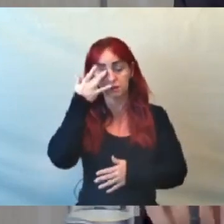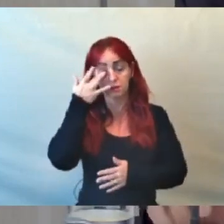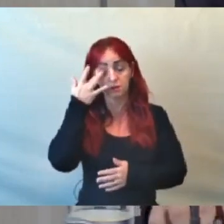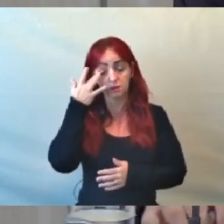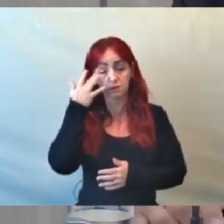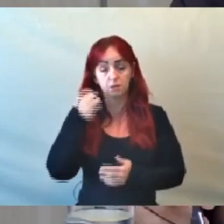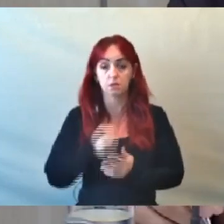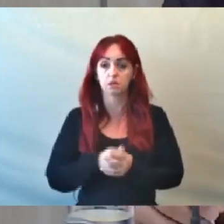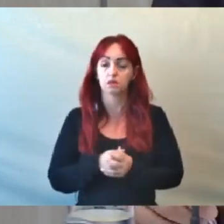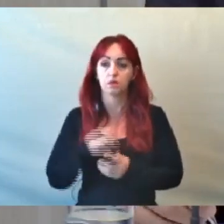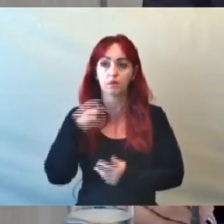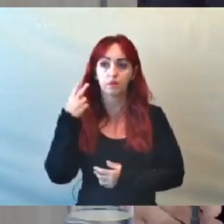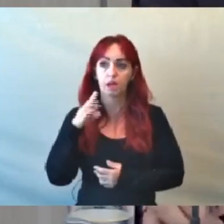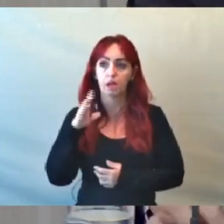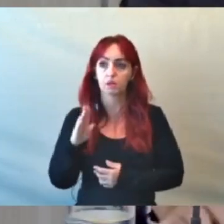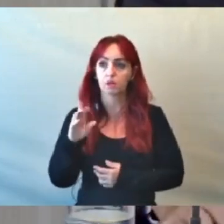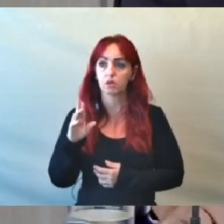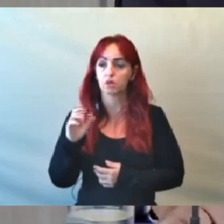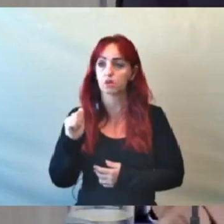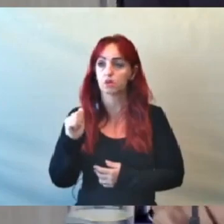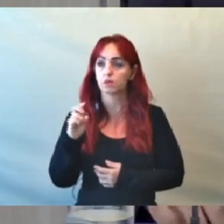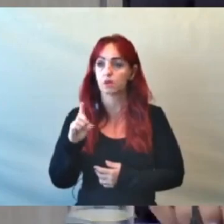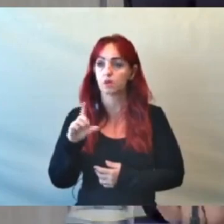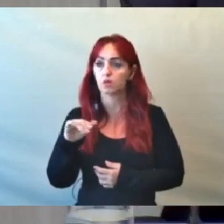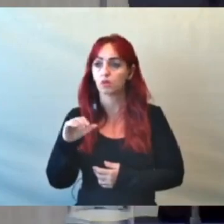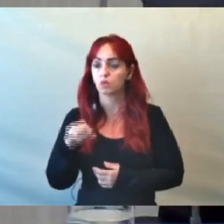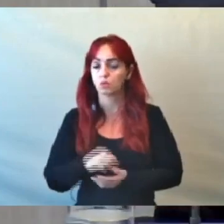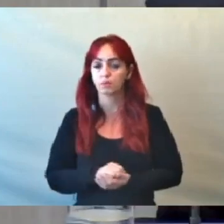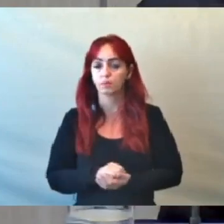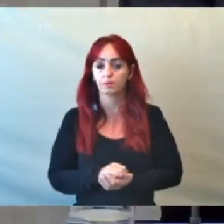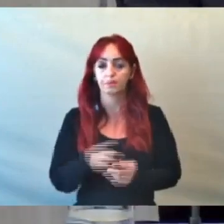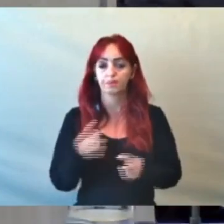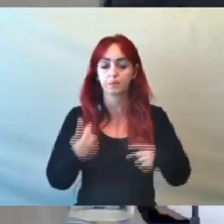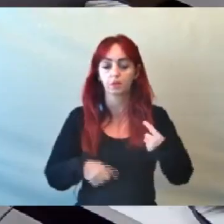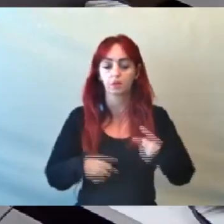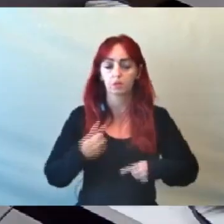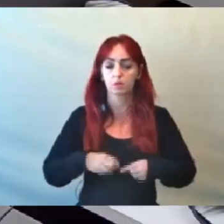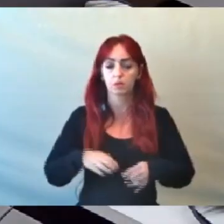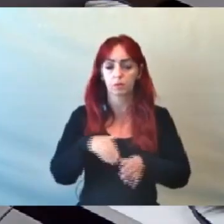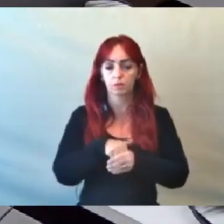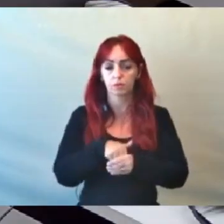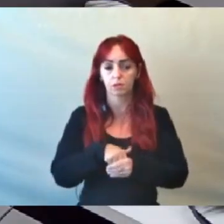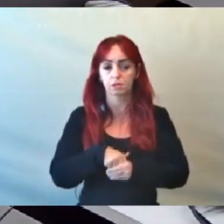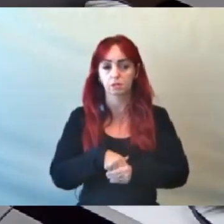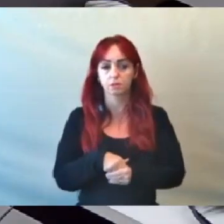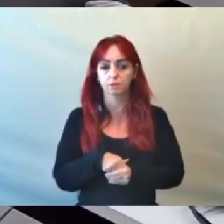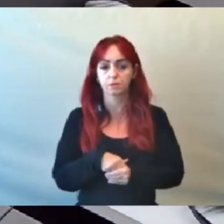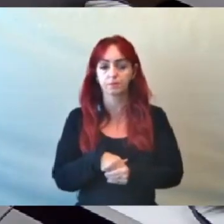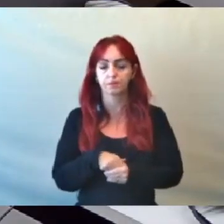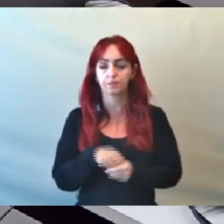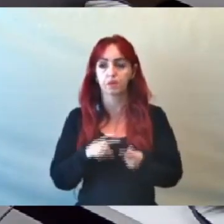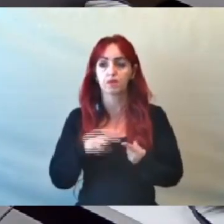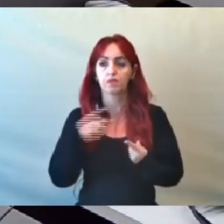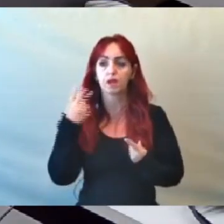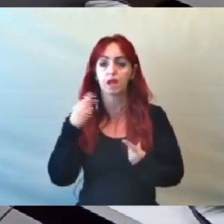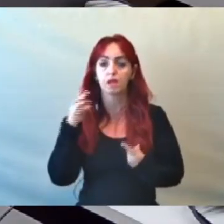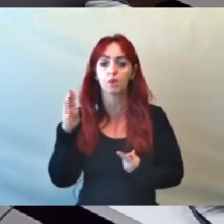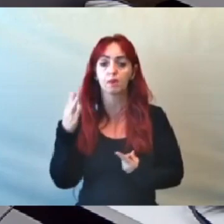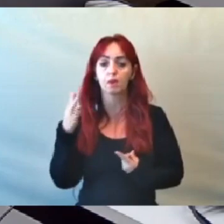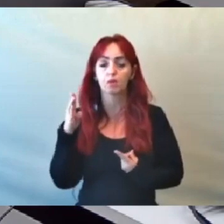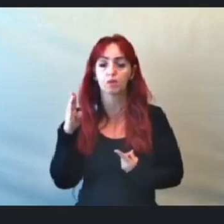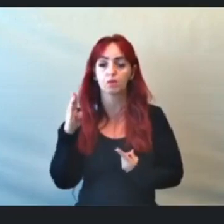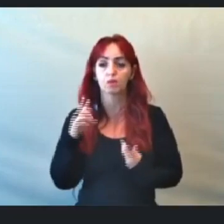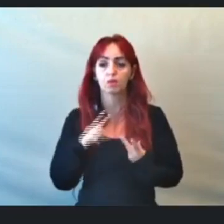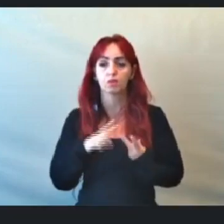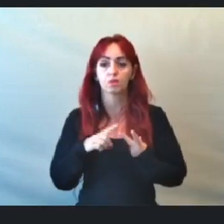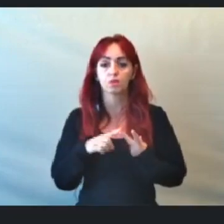discussão. Eu coloco em votação. Como voto, vereador Braulio Lara. De acordo. Como voto, vereador Cleiton